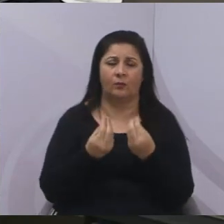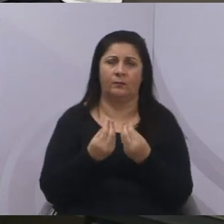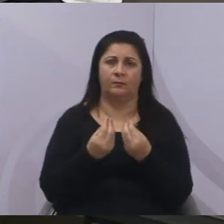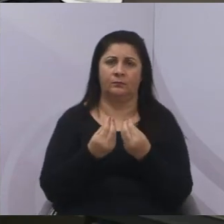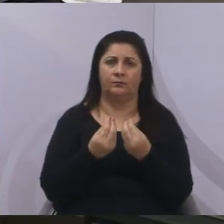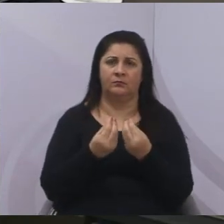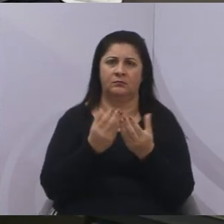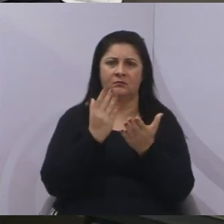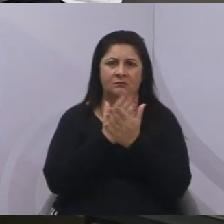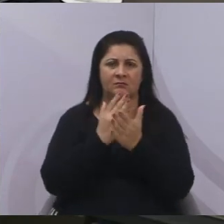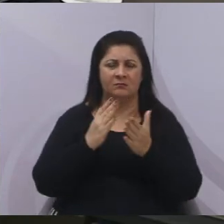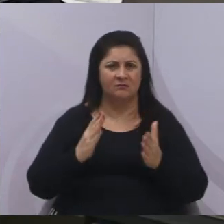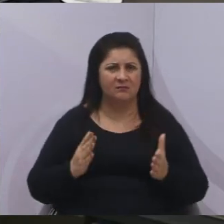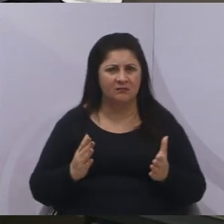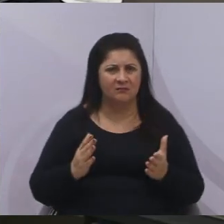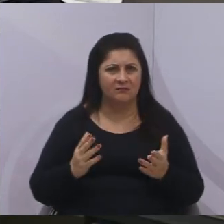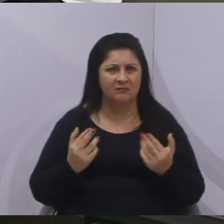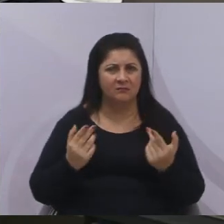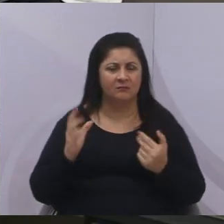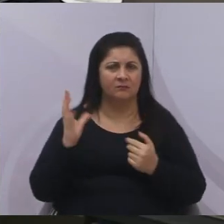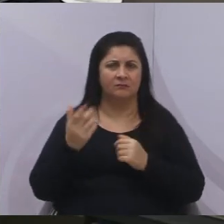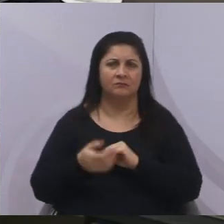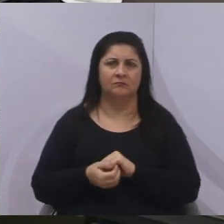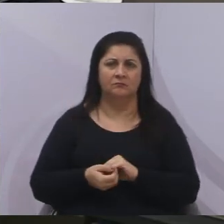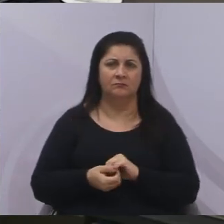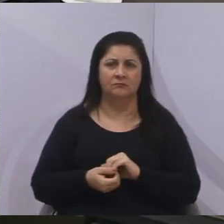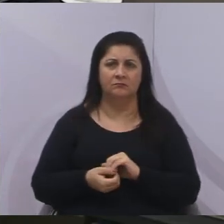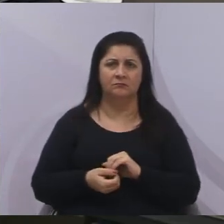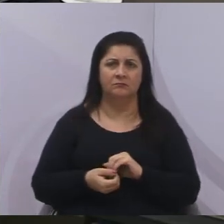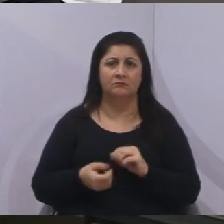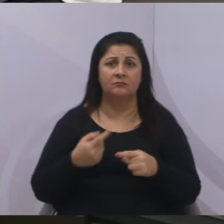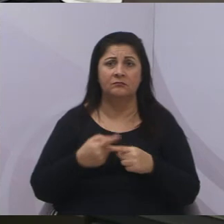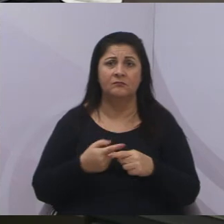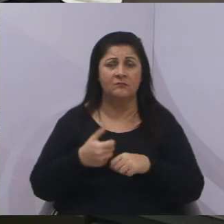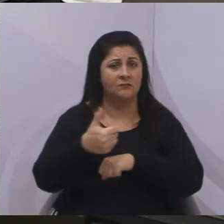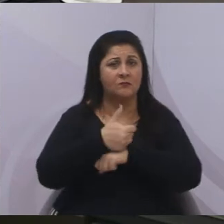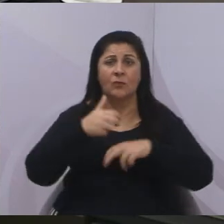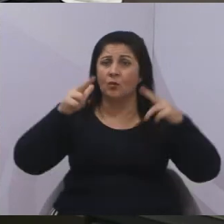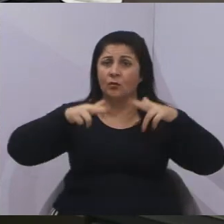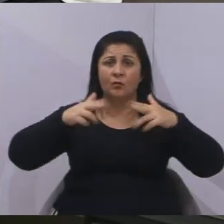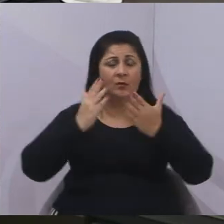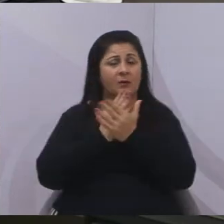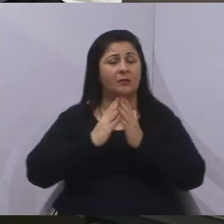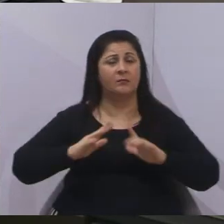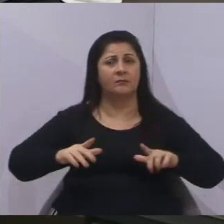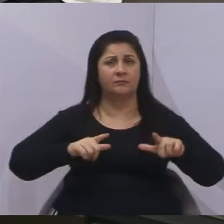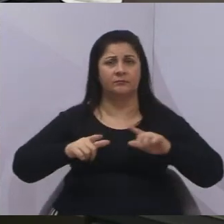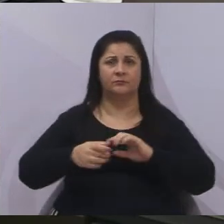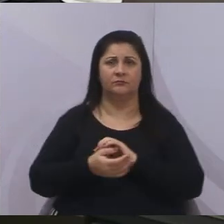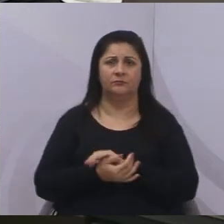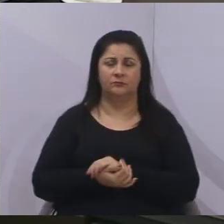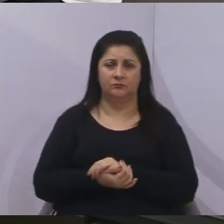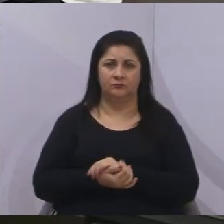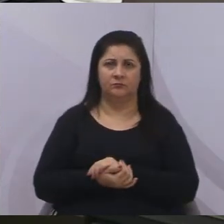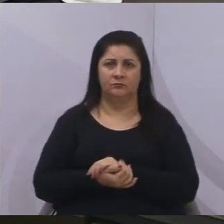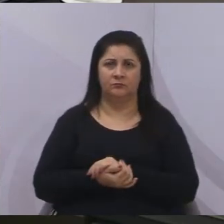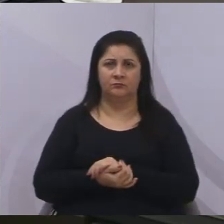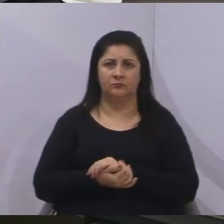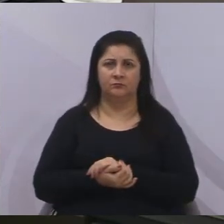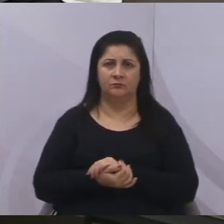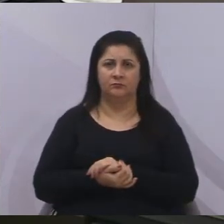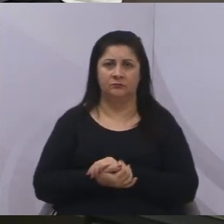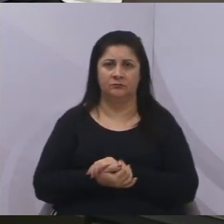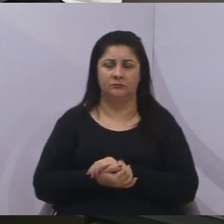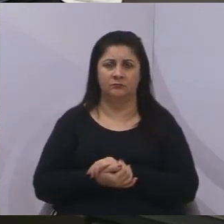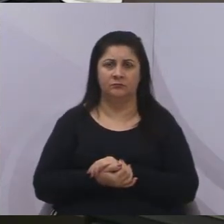um congelamento da forma que foi, porque os profissionais não pararam de trabalhar. Não pararam. Então, em todos os aspectos,